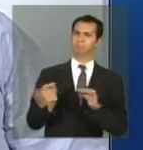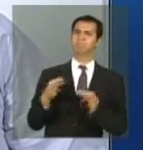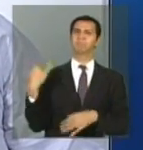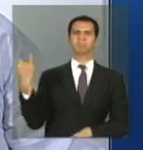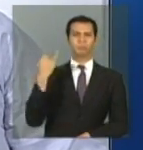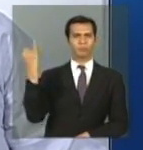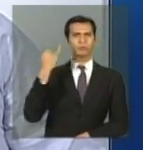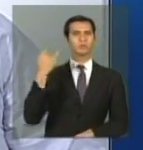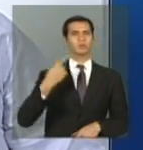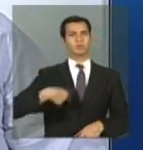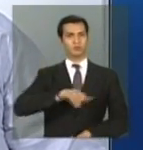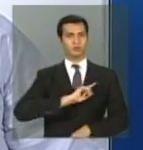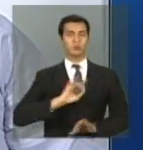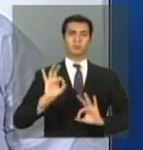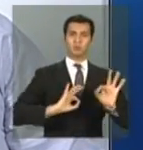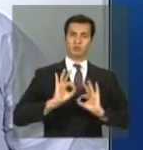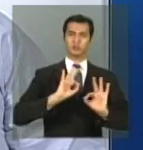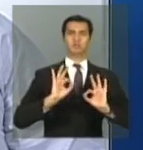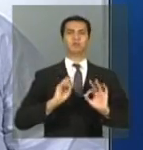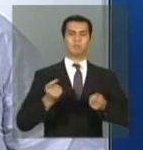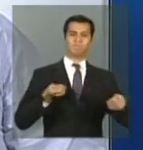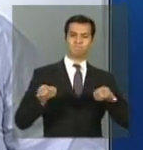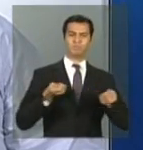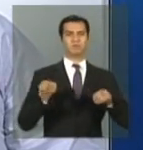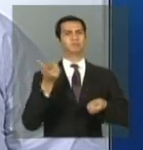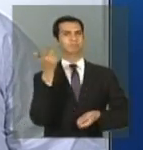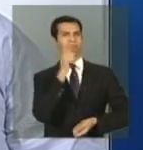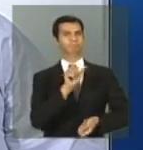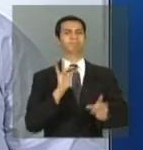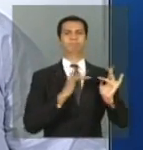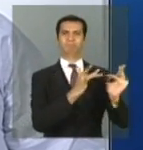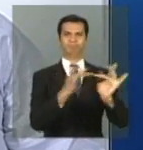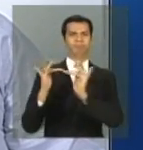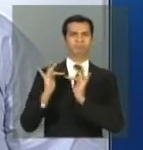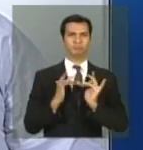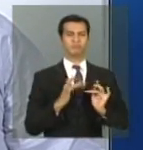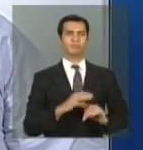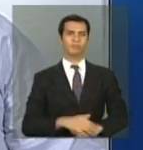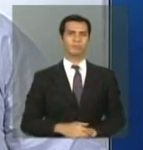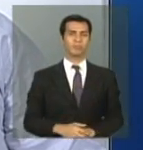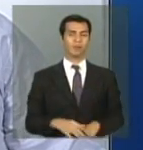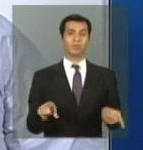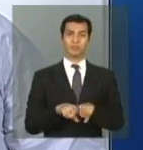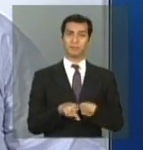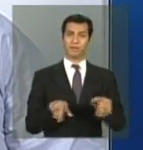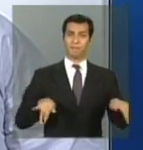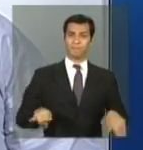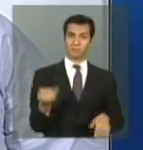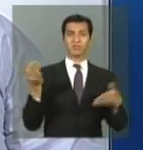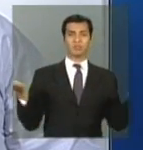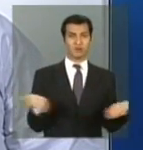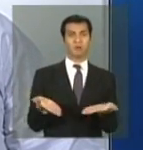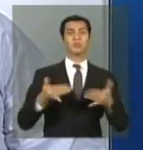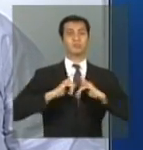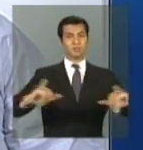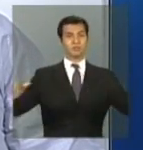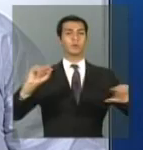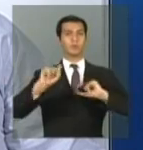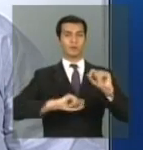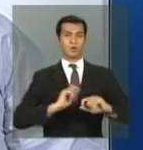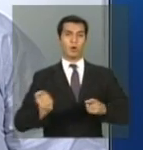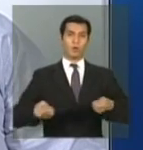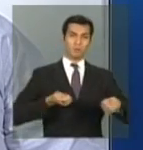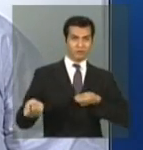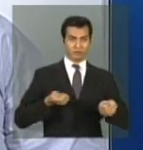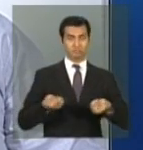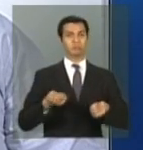programa. Eu quero também, Renata, aproveitar essa oportunidade e lembrar, principalmente para os nossos operadores municipais da